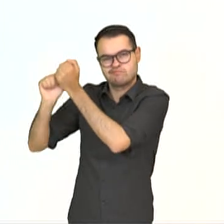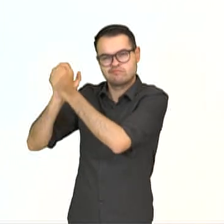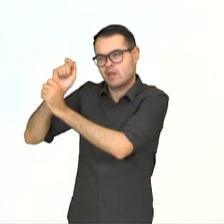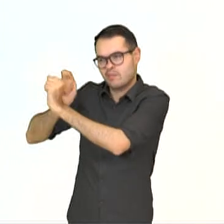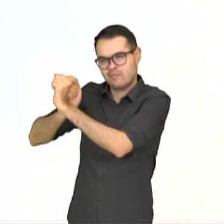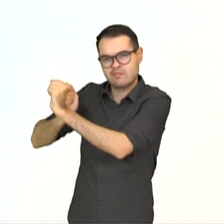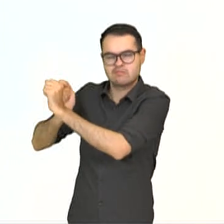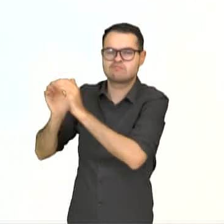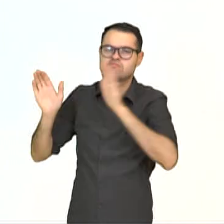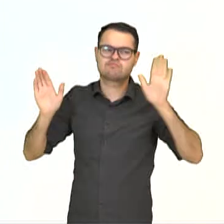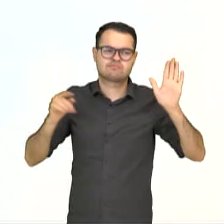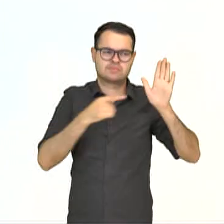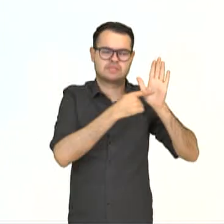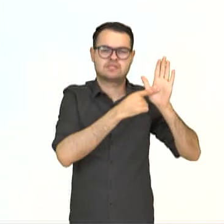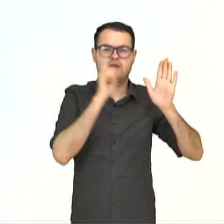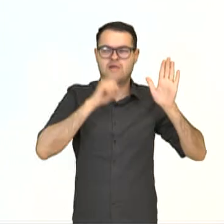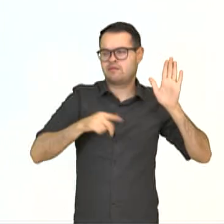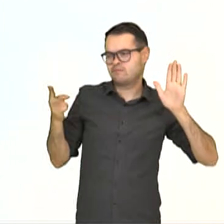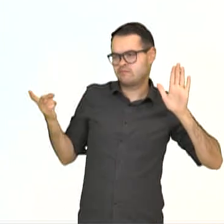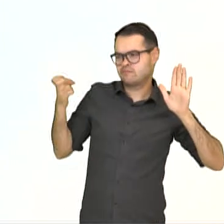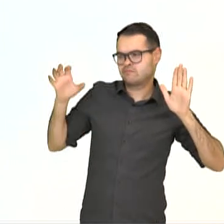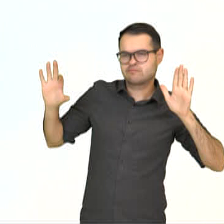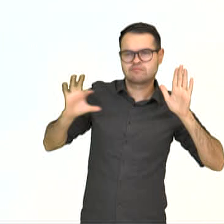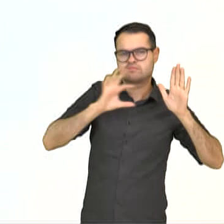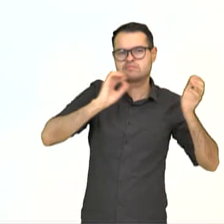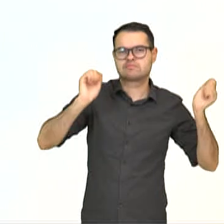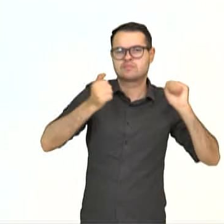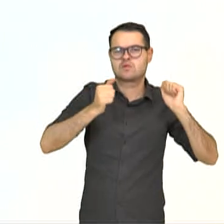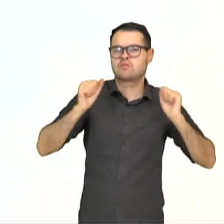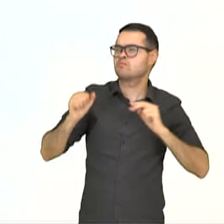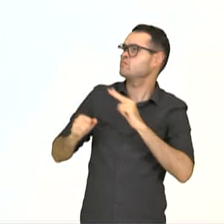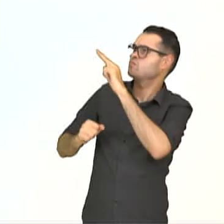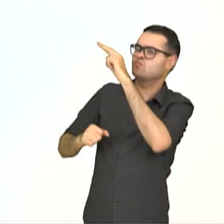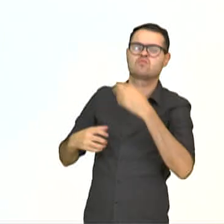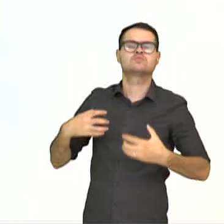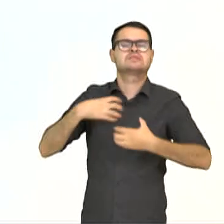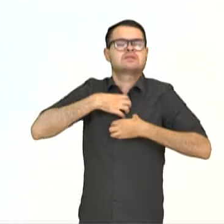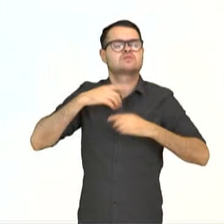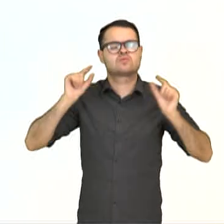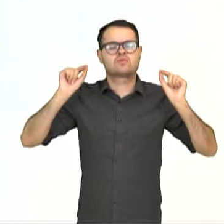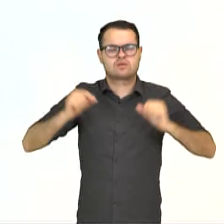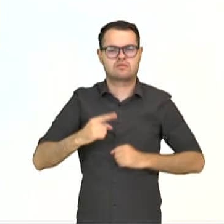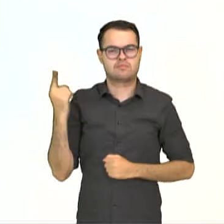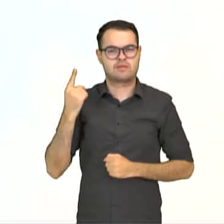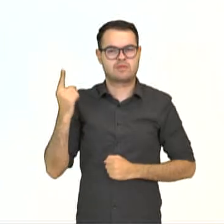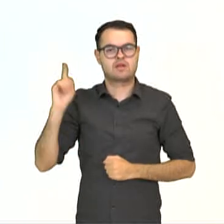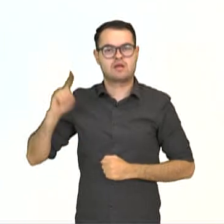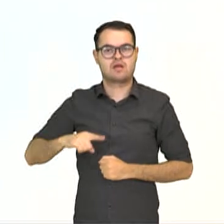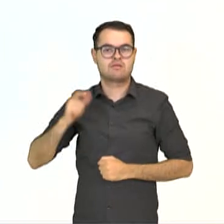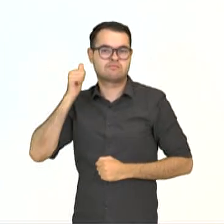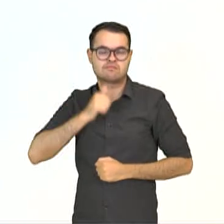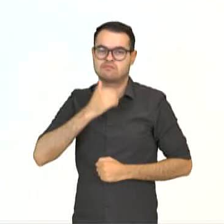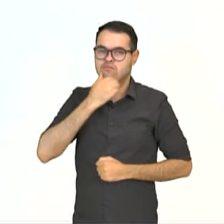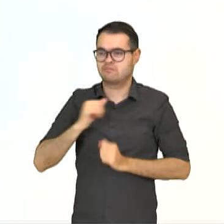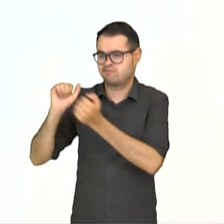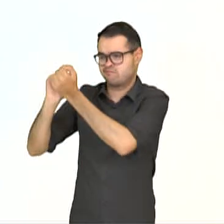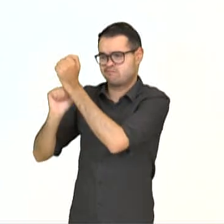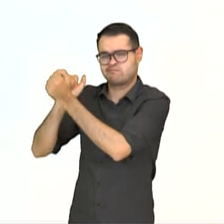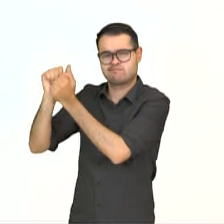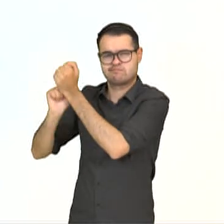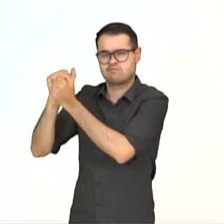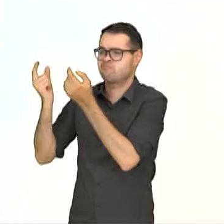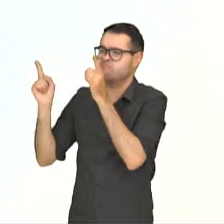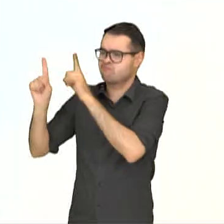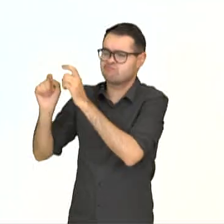que você sente quando você vê essas duas imagens? Então, lá na primeira a gente tem um casal se beijando, é bastante